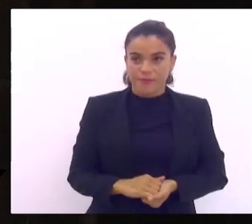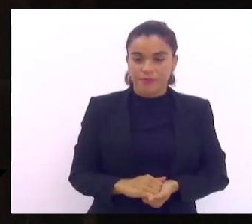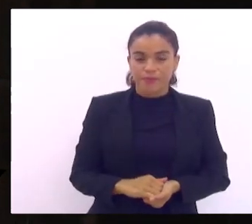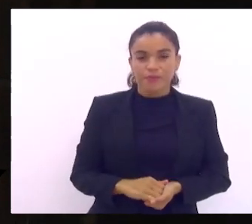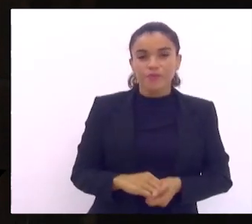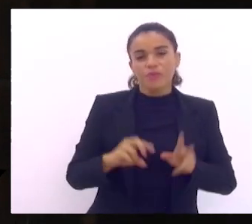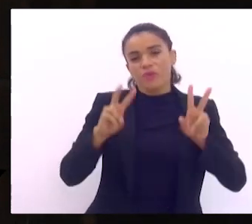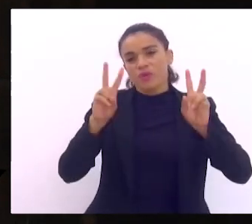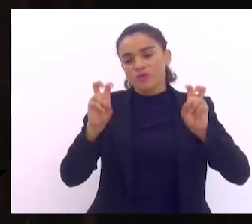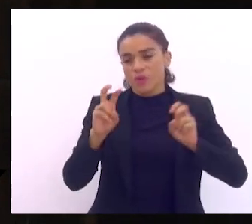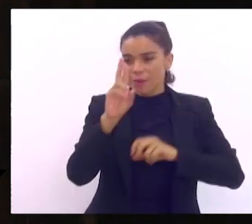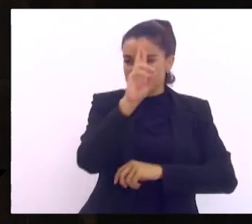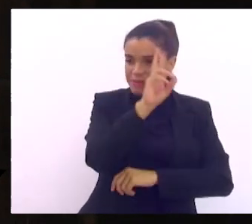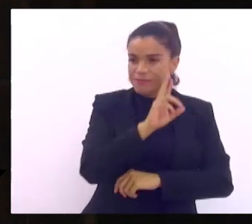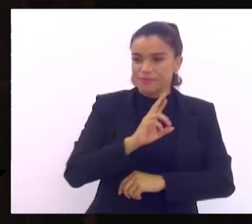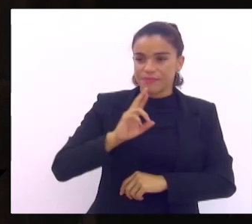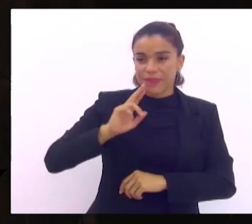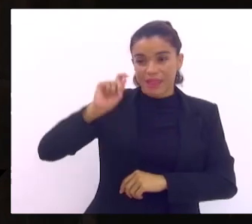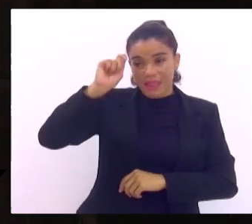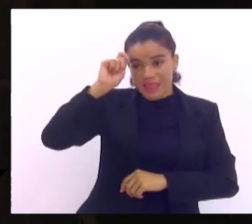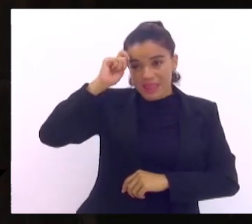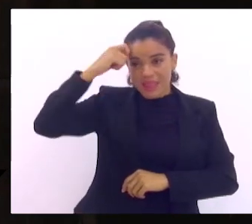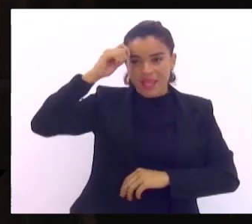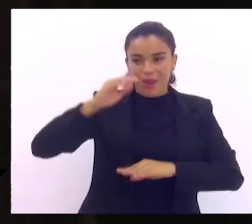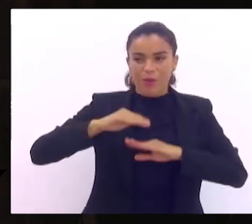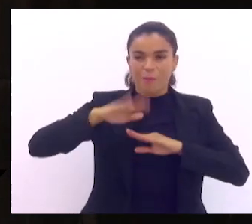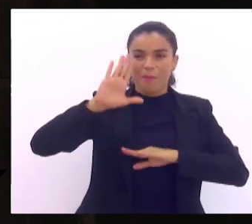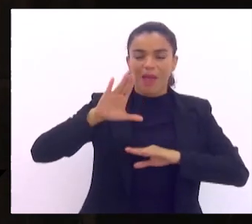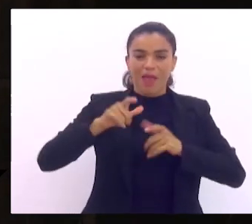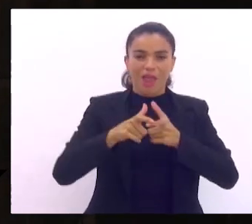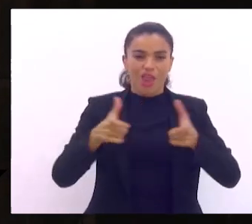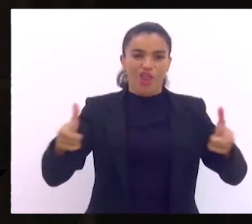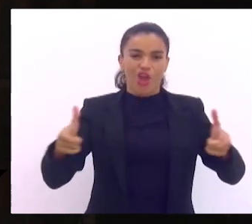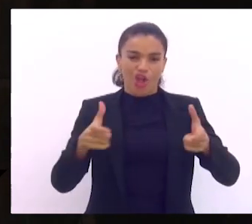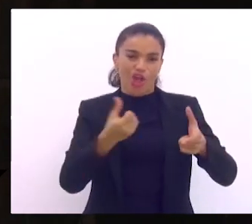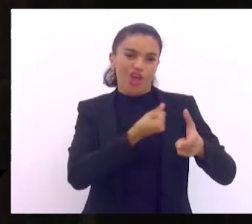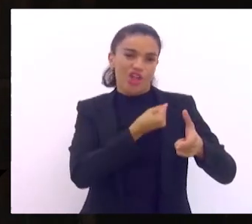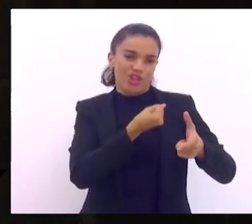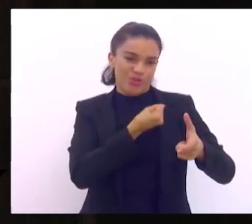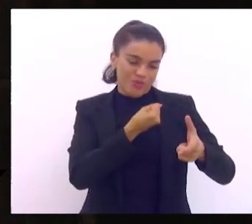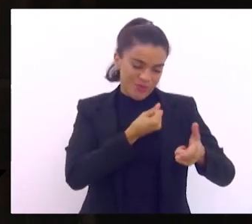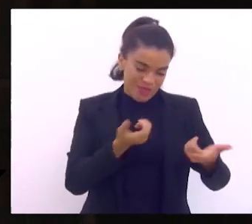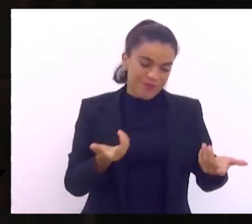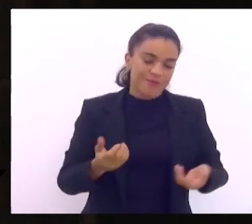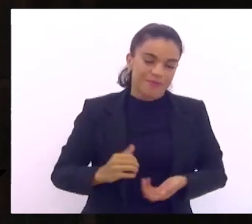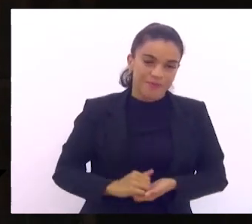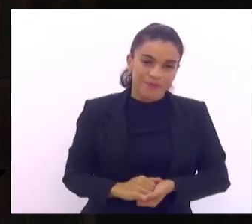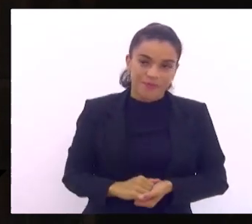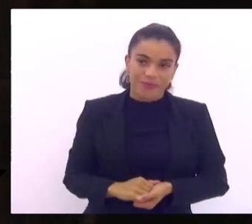questão de etnia, são os negros que mais praticam essa modalidade esportiva.